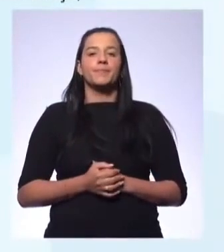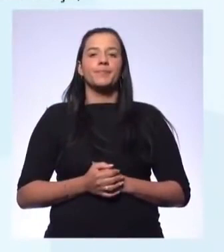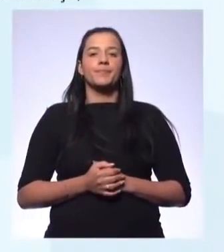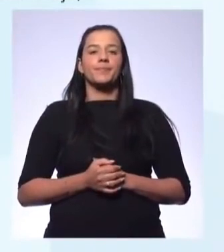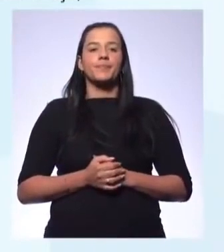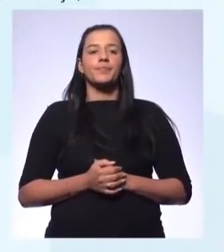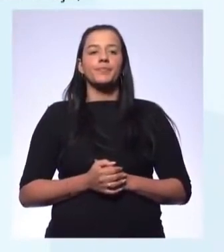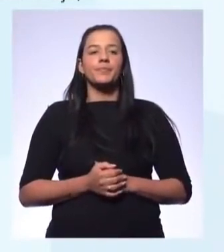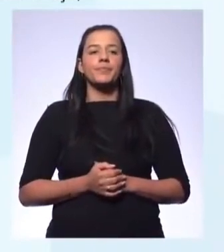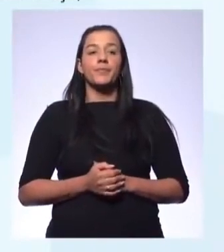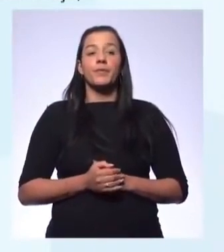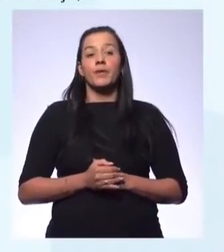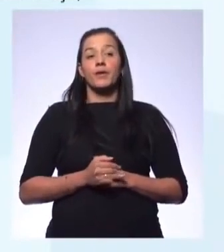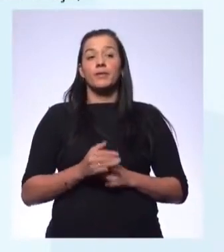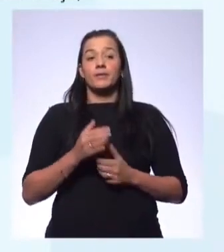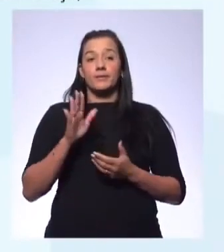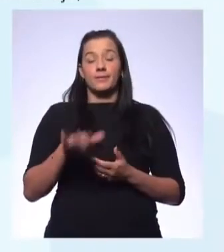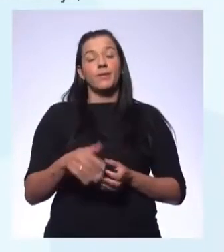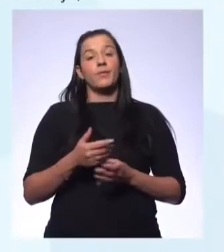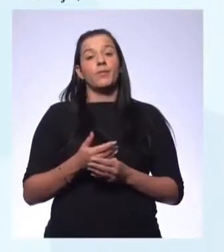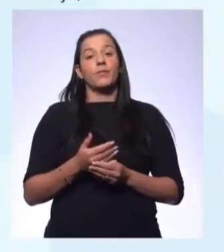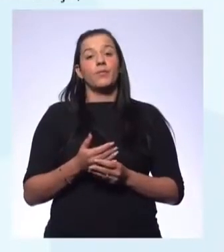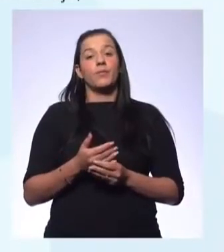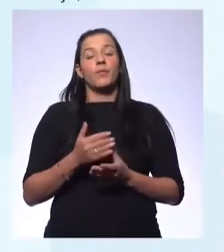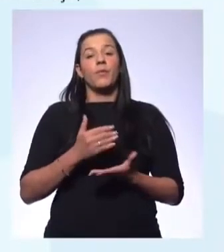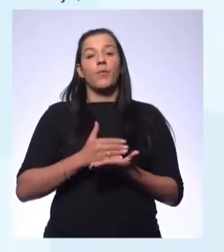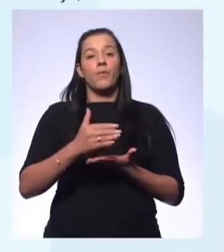Então, já começa aí com risco à saúde, né? A